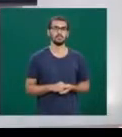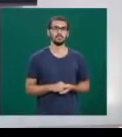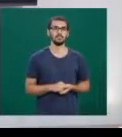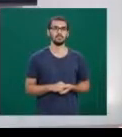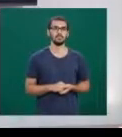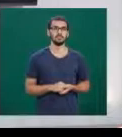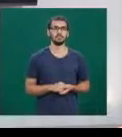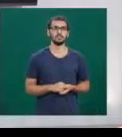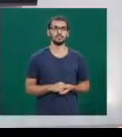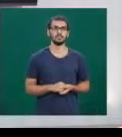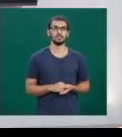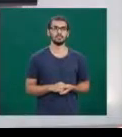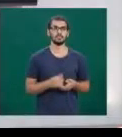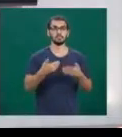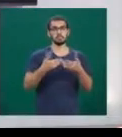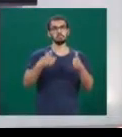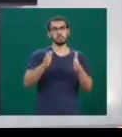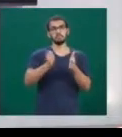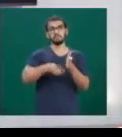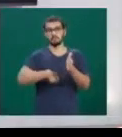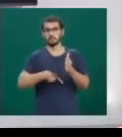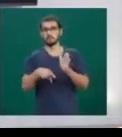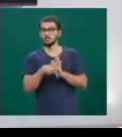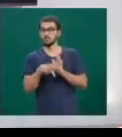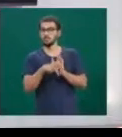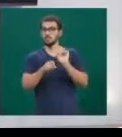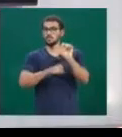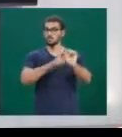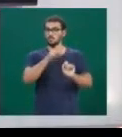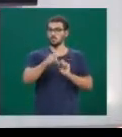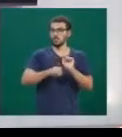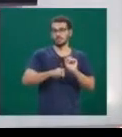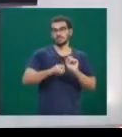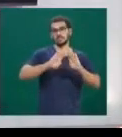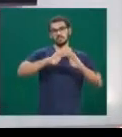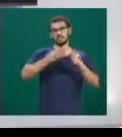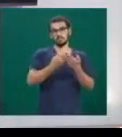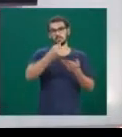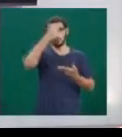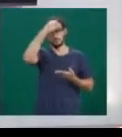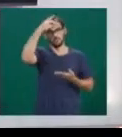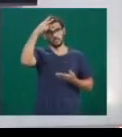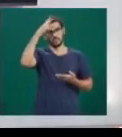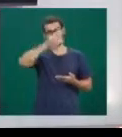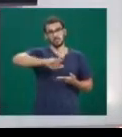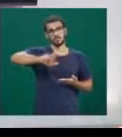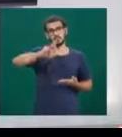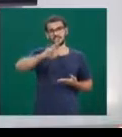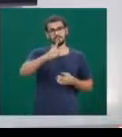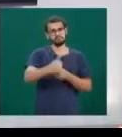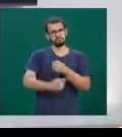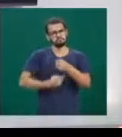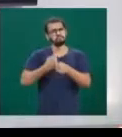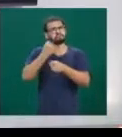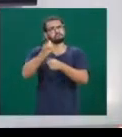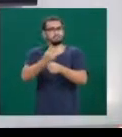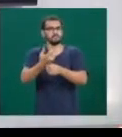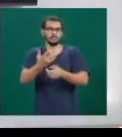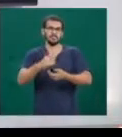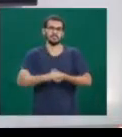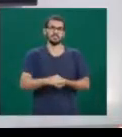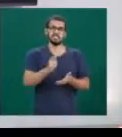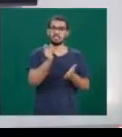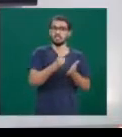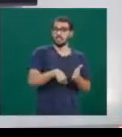Estão abertas as inscrições para o preenchimento de vagas nas escolas municipais de Uberlândia para o próximo ano letivo. A inscrição